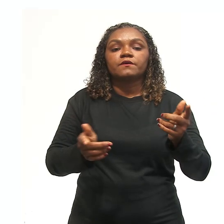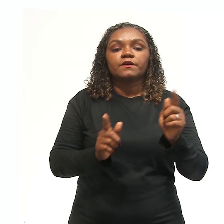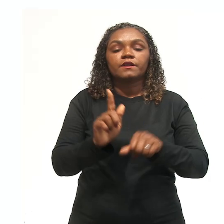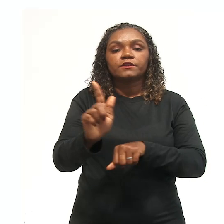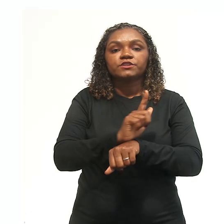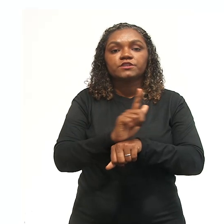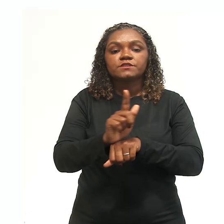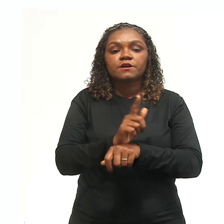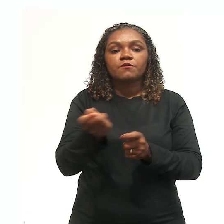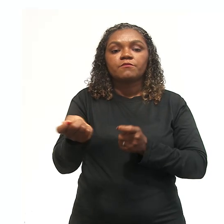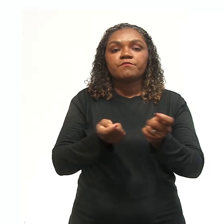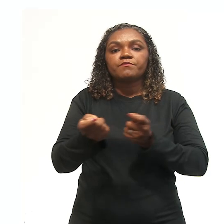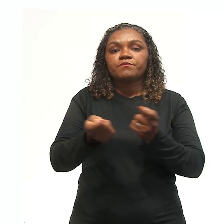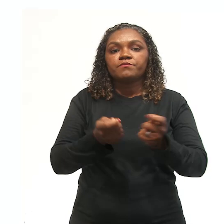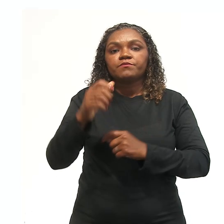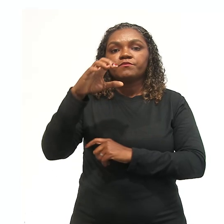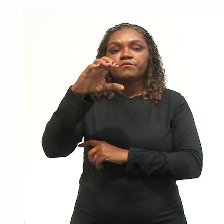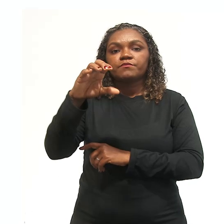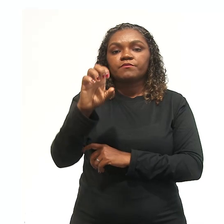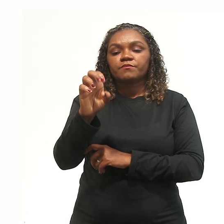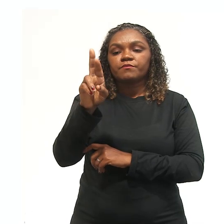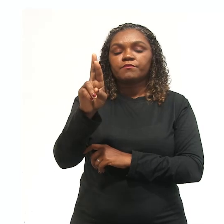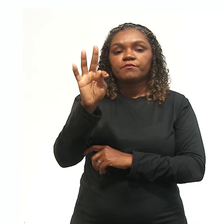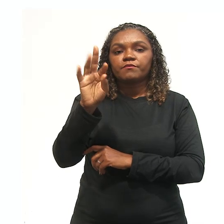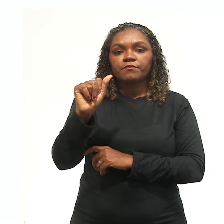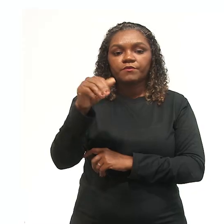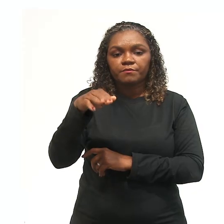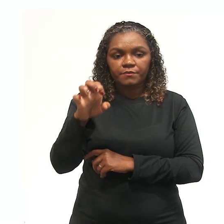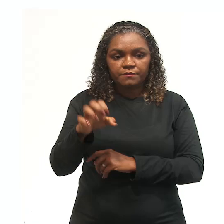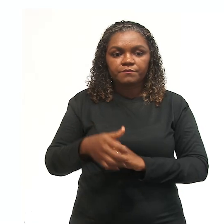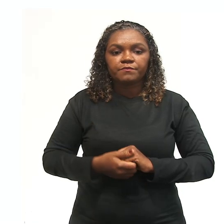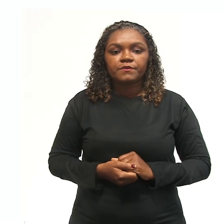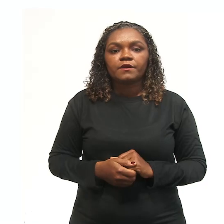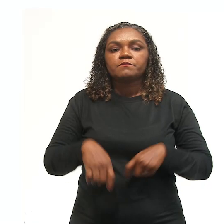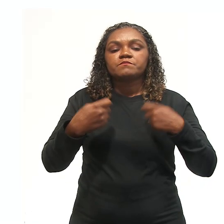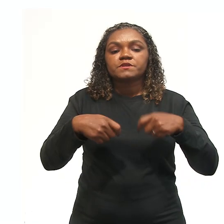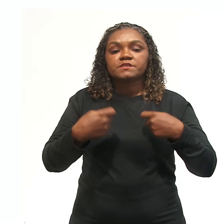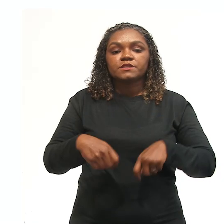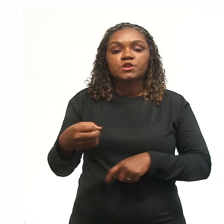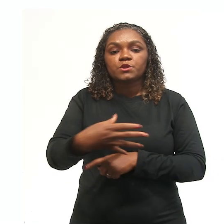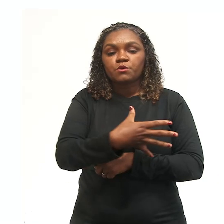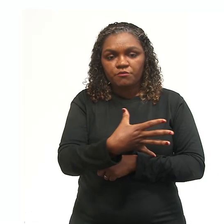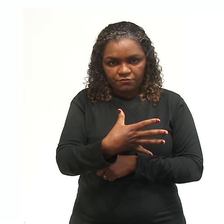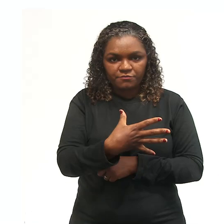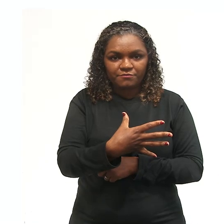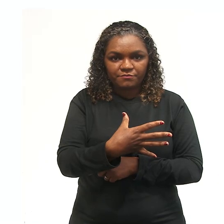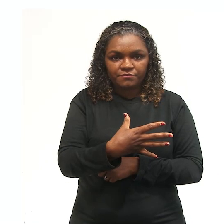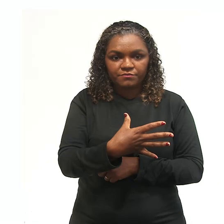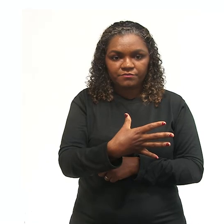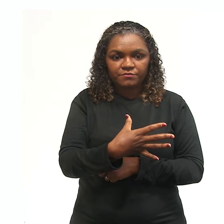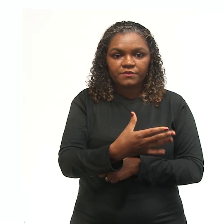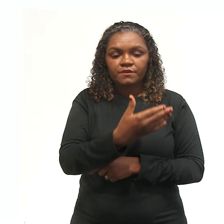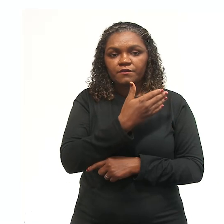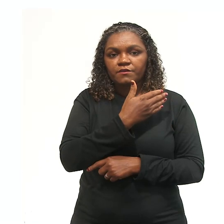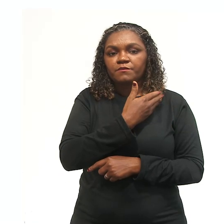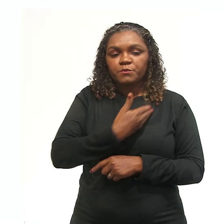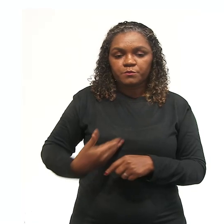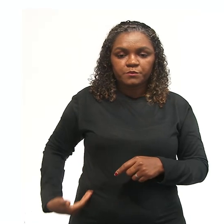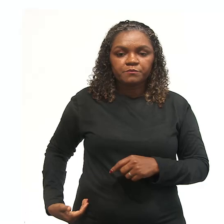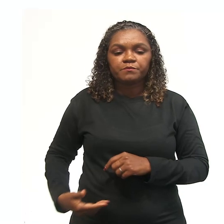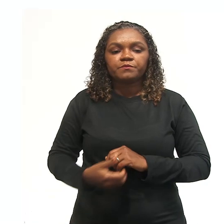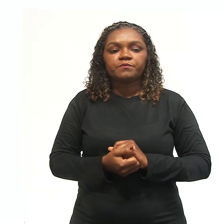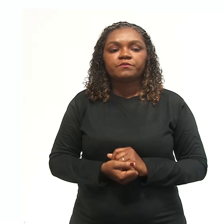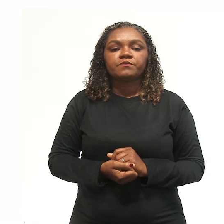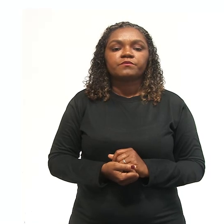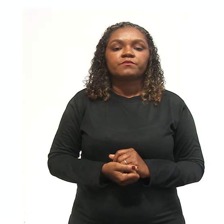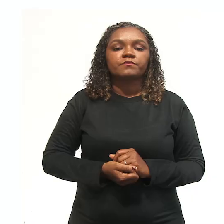conduzida por um novo agente público. Aqui no caso da nova lei de licitações, ela também diferenciou-se em